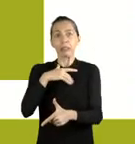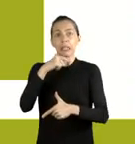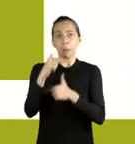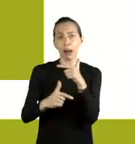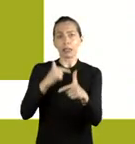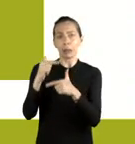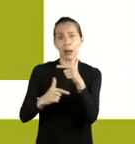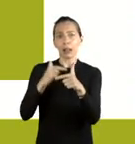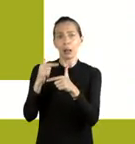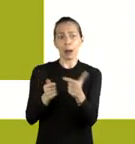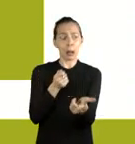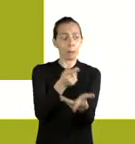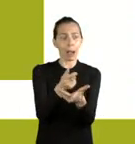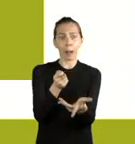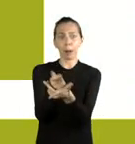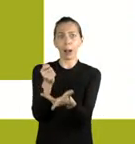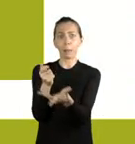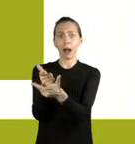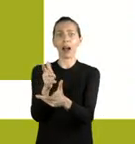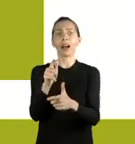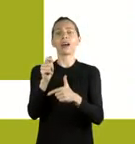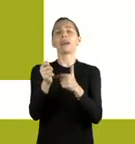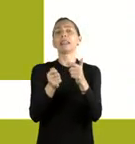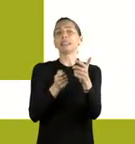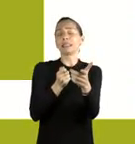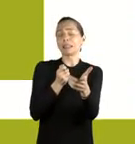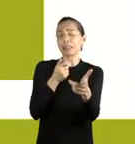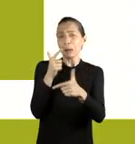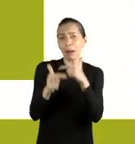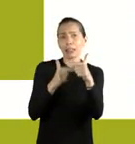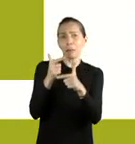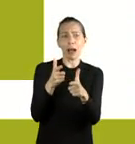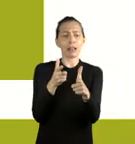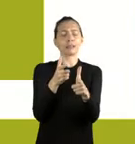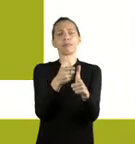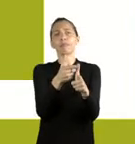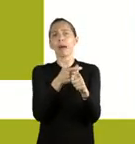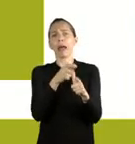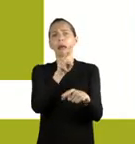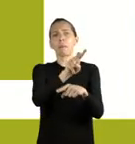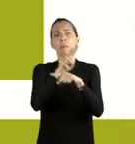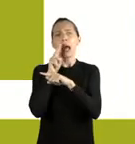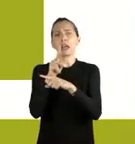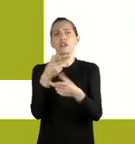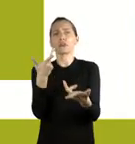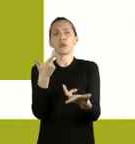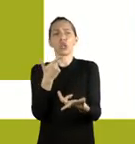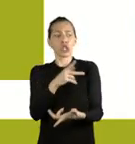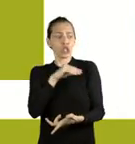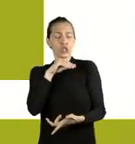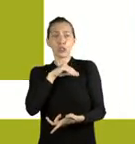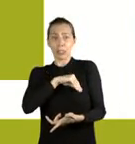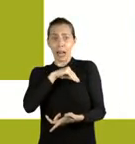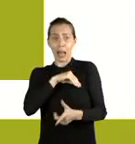fazer dívida, para conquistar alguma coisa, para fazer dívida. Às vezes, a dívida é maior que o salário. Às